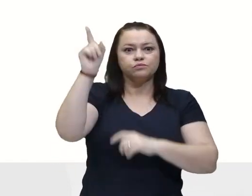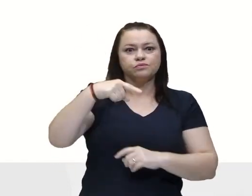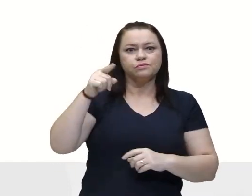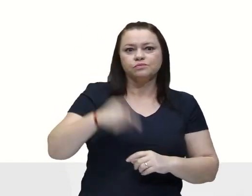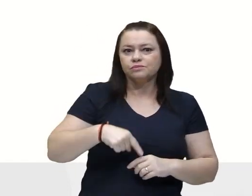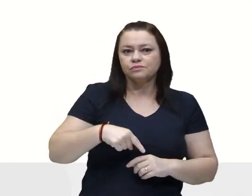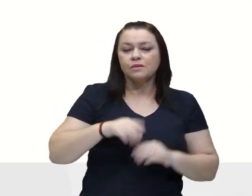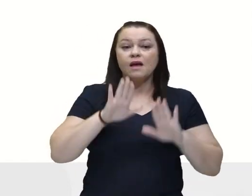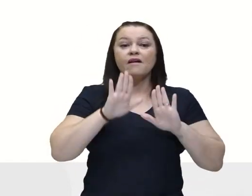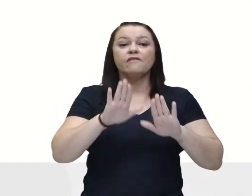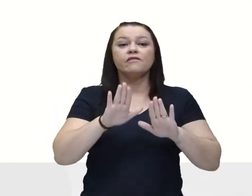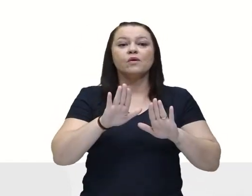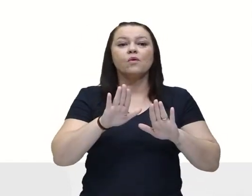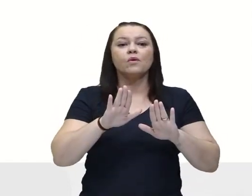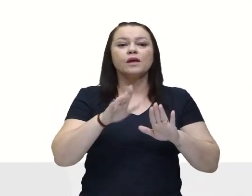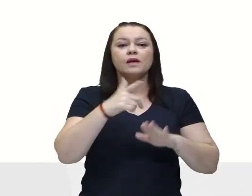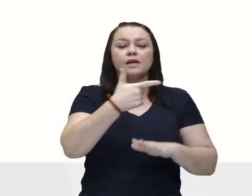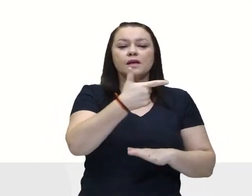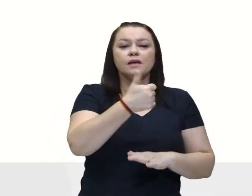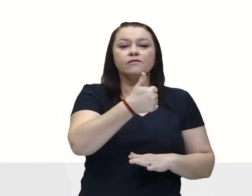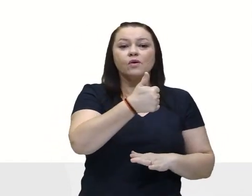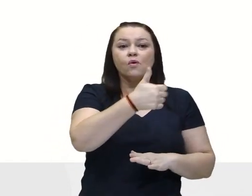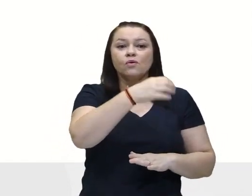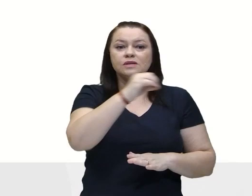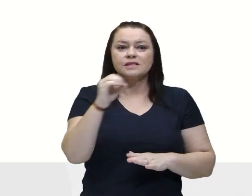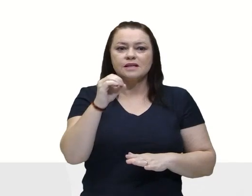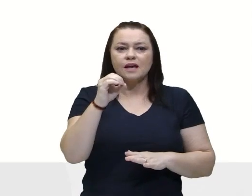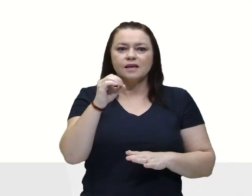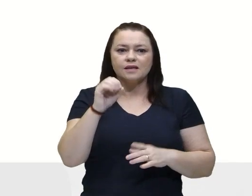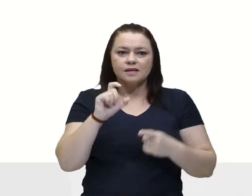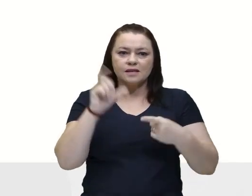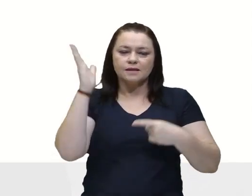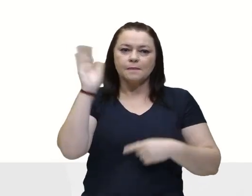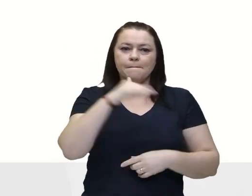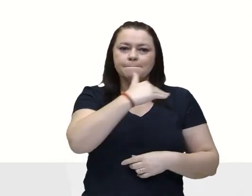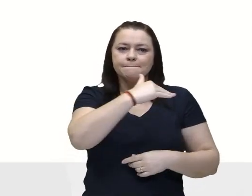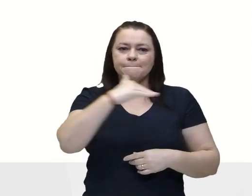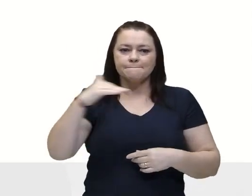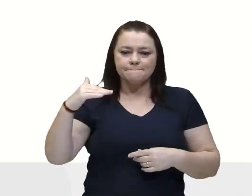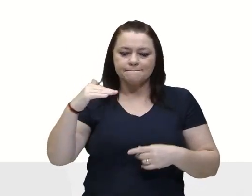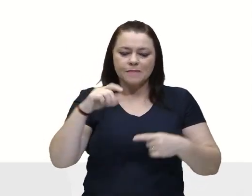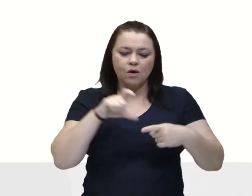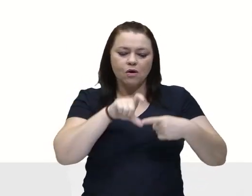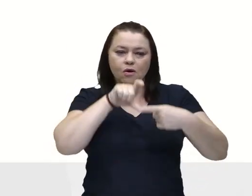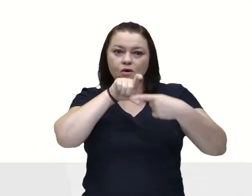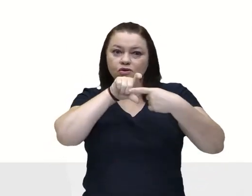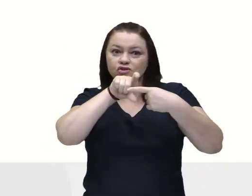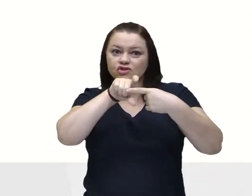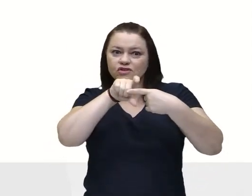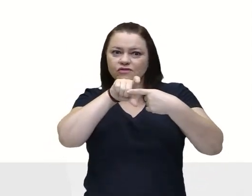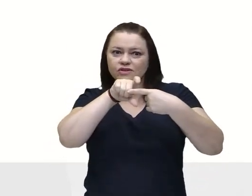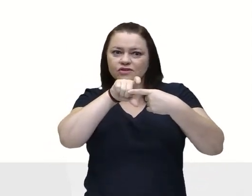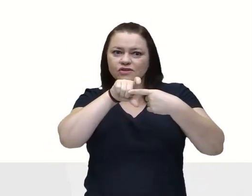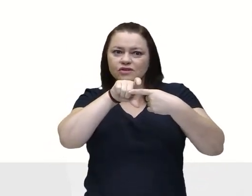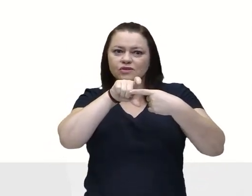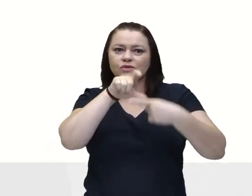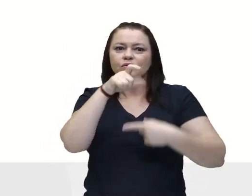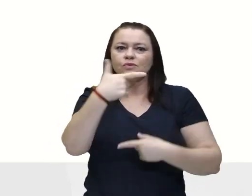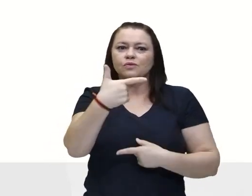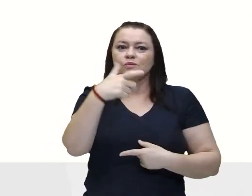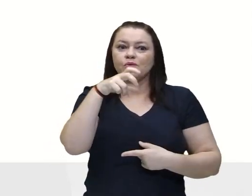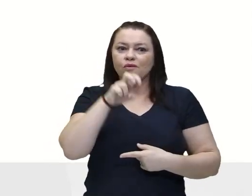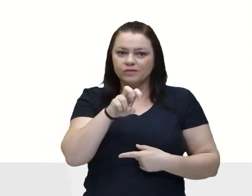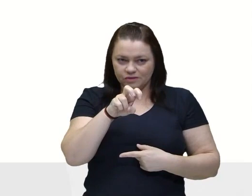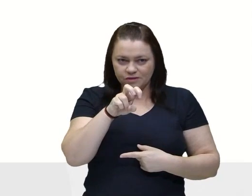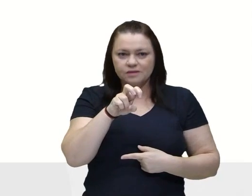E o que sobra? Sobra 100 dividido por 25. E quanto é 100 dividido por 25, professor? Vamos